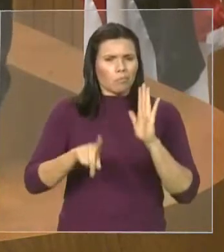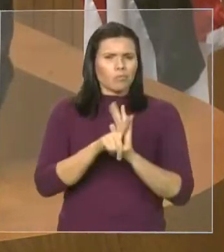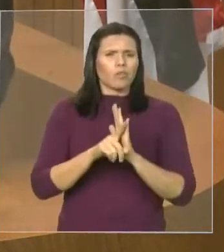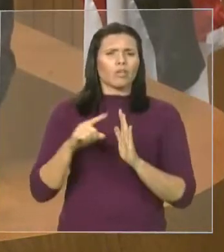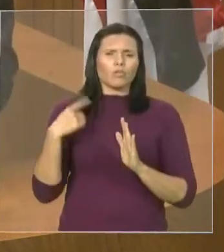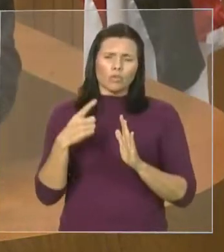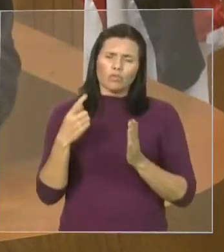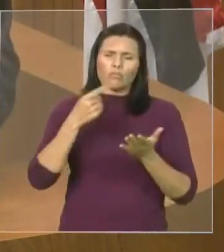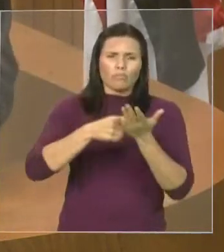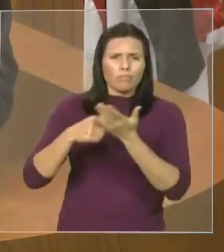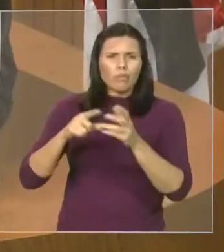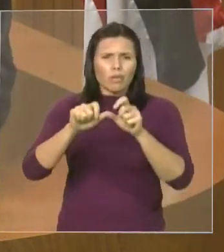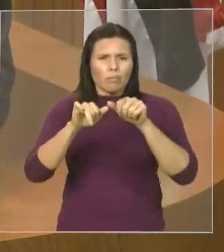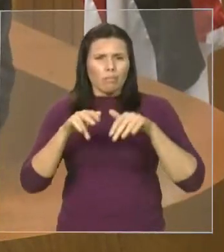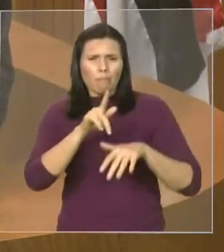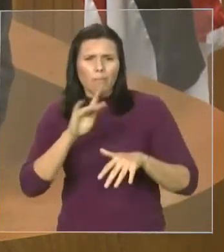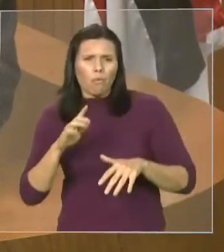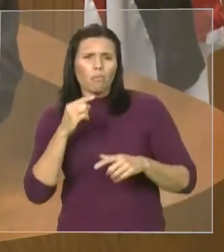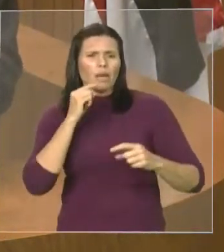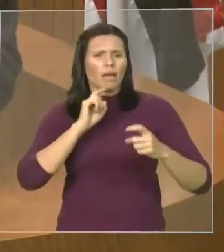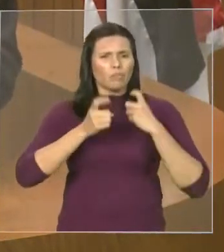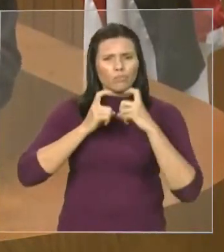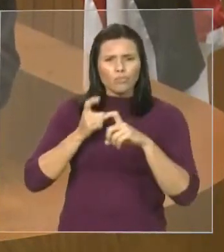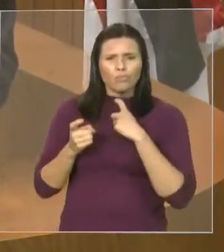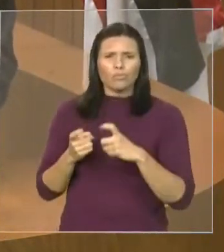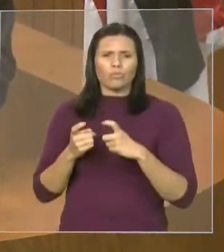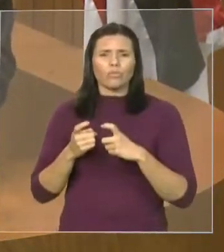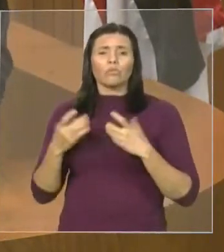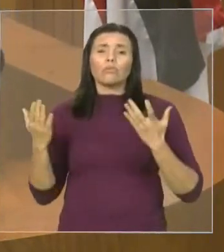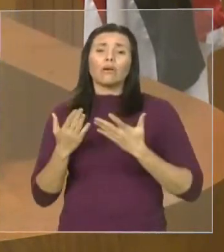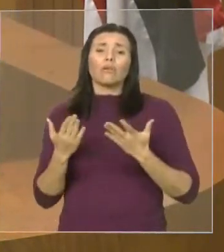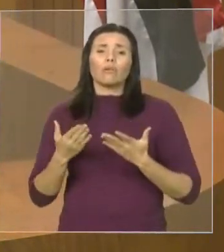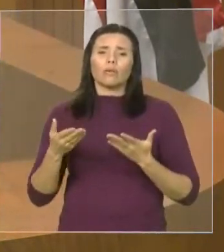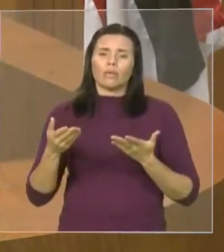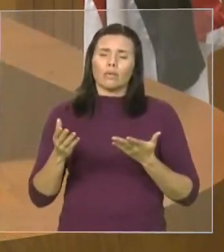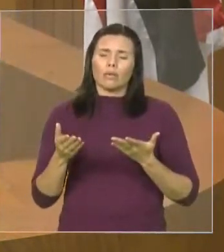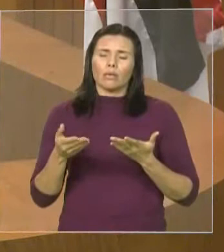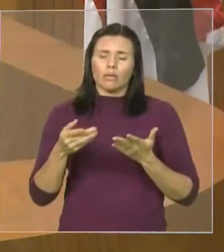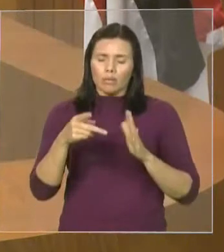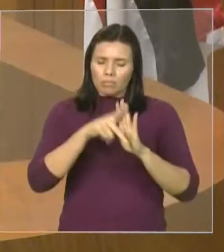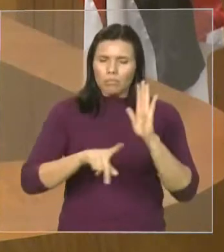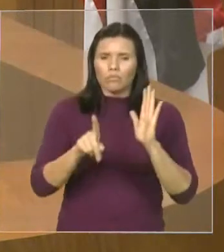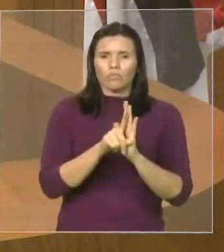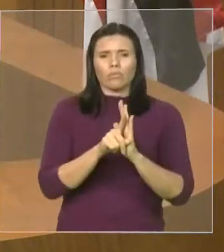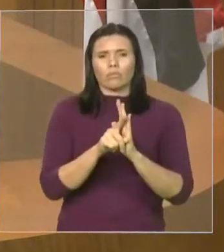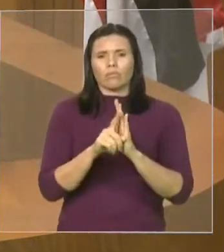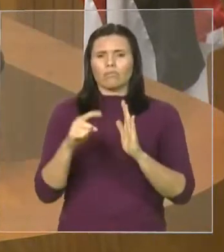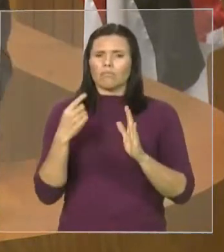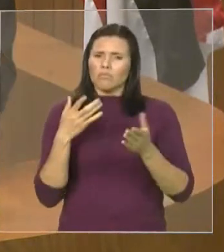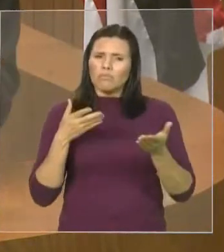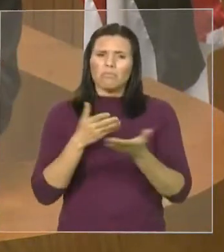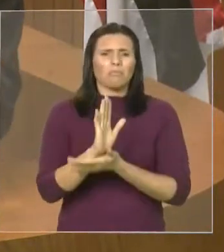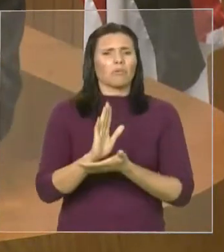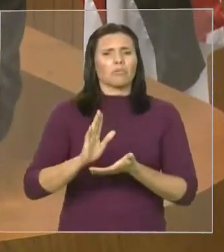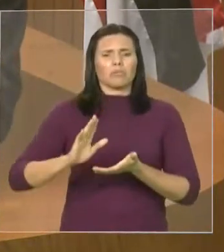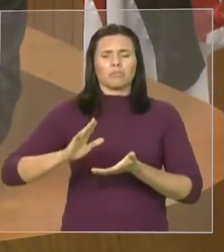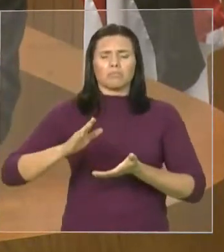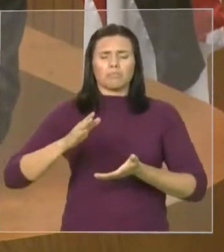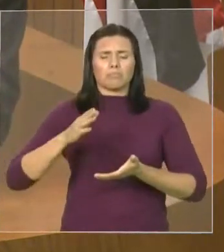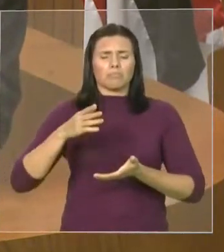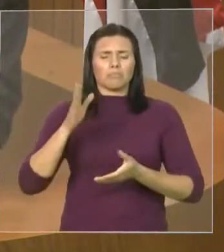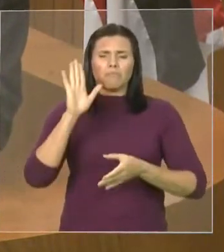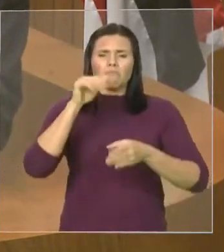deputados, quero dizer que ainda que contra a vontade do senhor governador, ainda que ele tenha